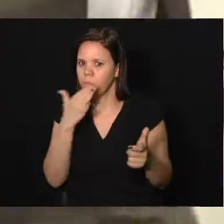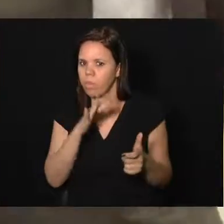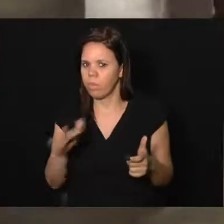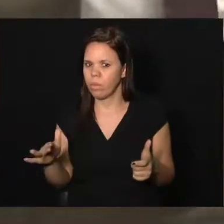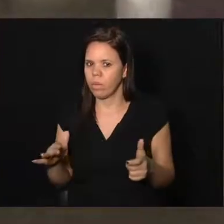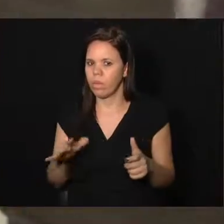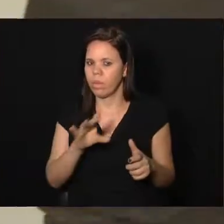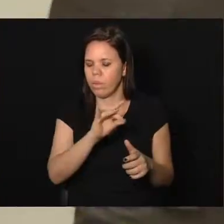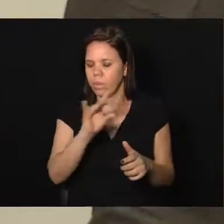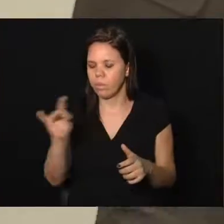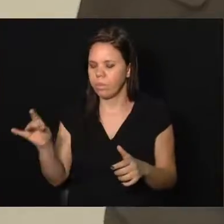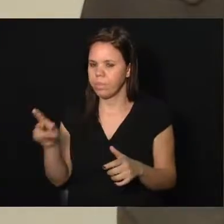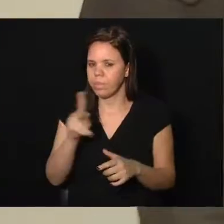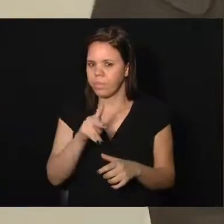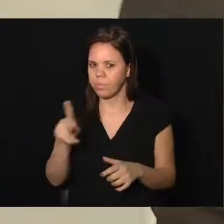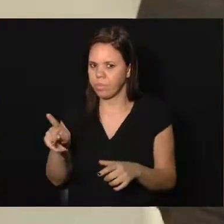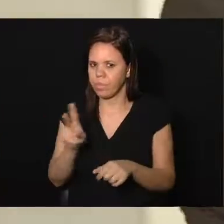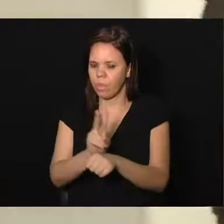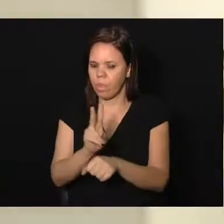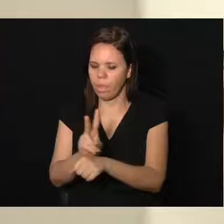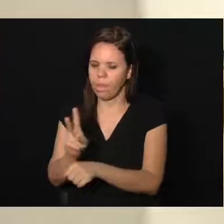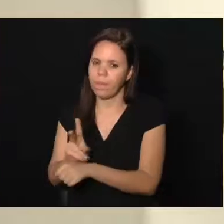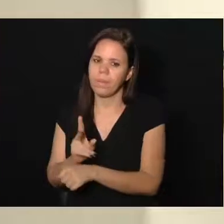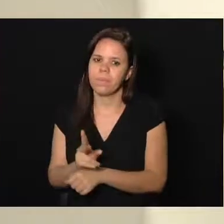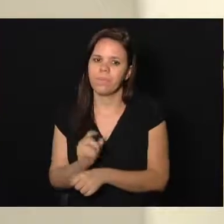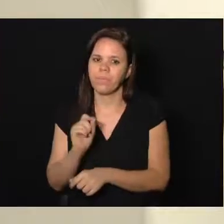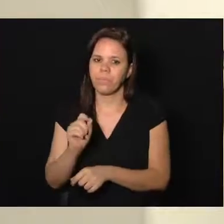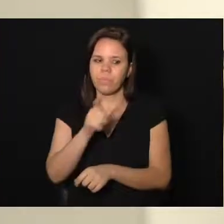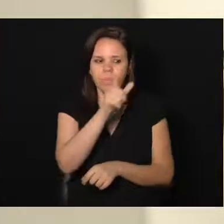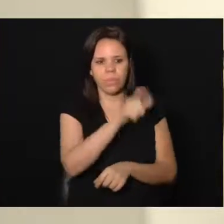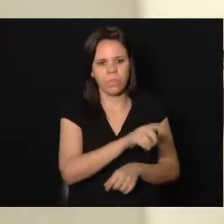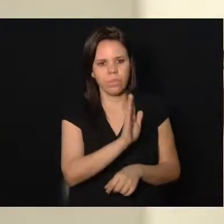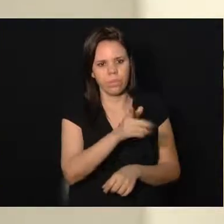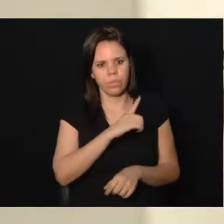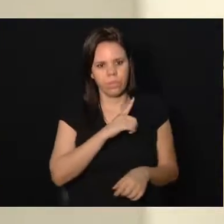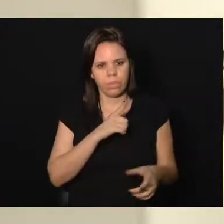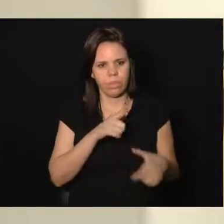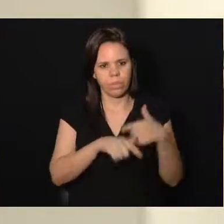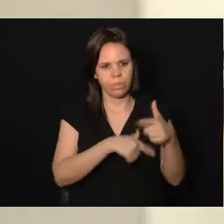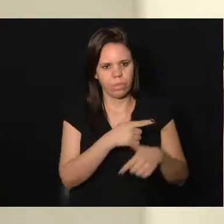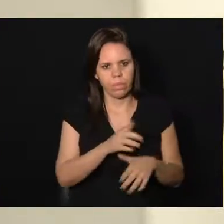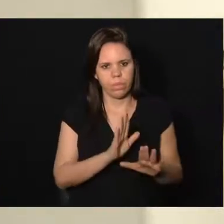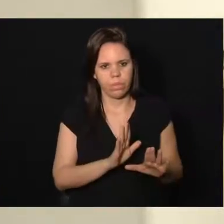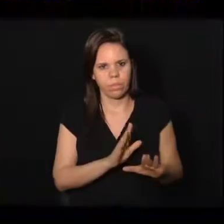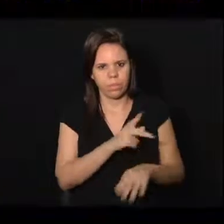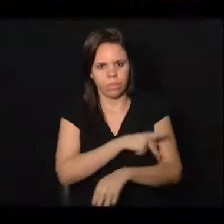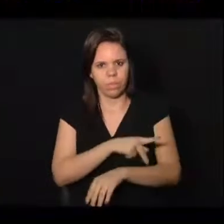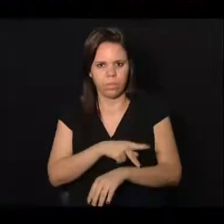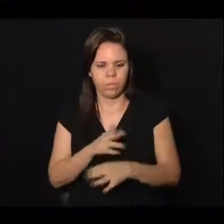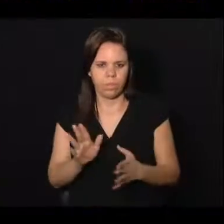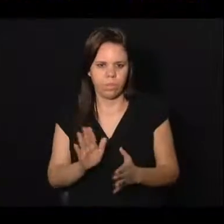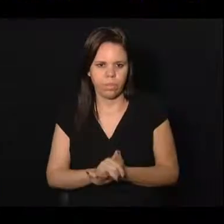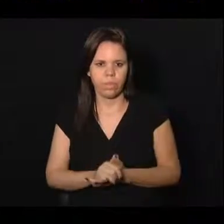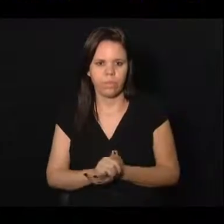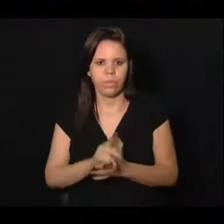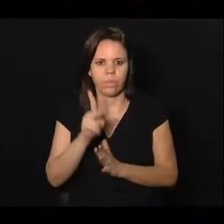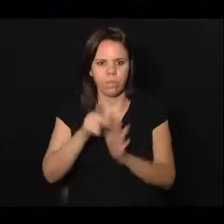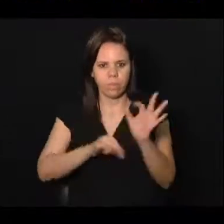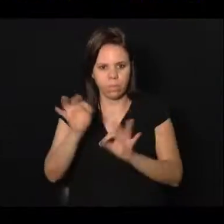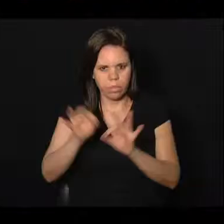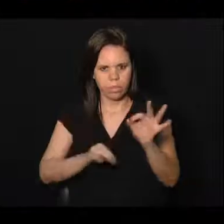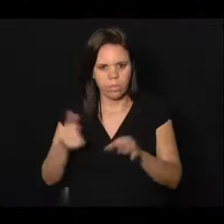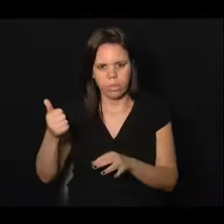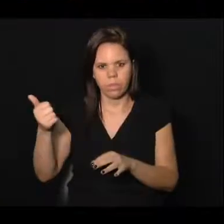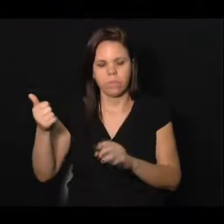por monitor do que aquele que é preconizado do ponto de vista pedagógico. O projeto, em sua